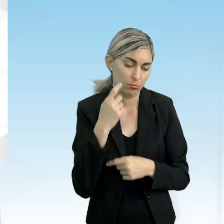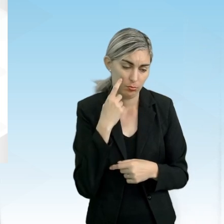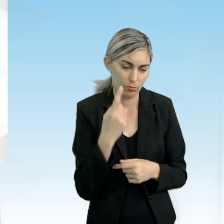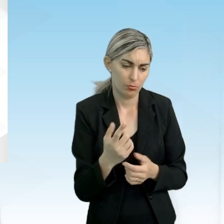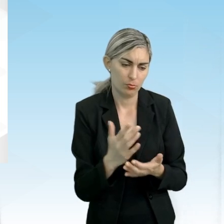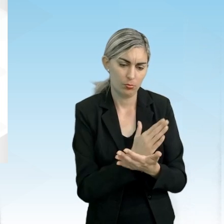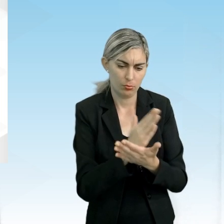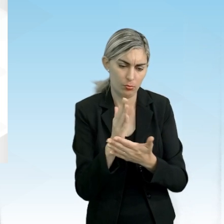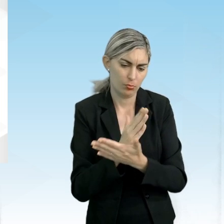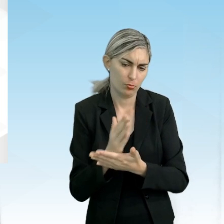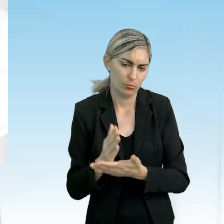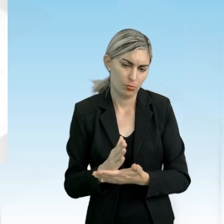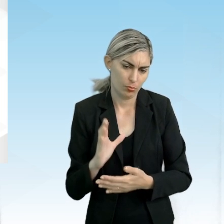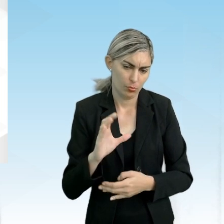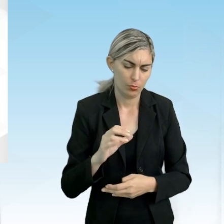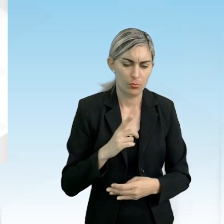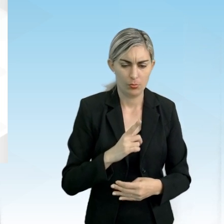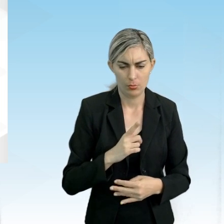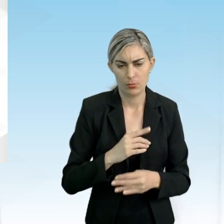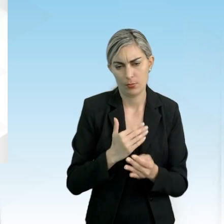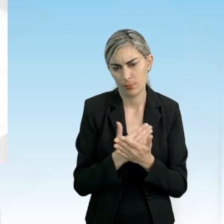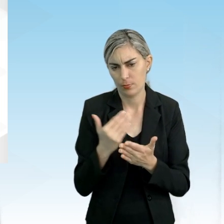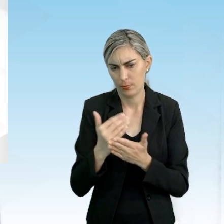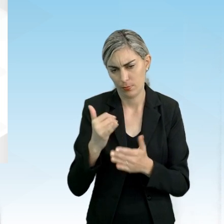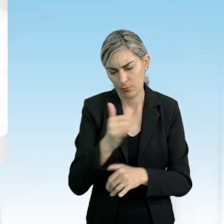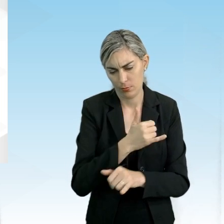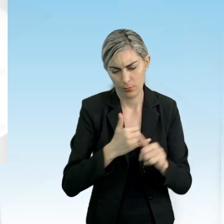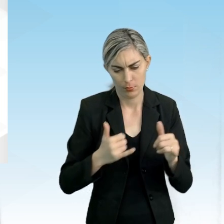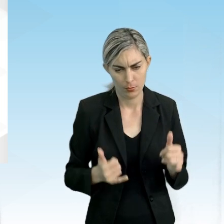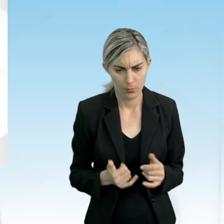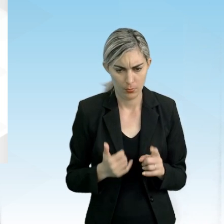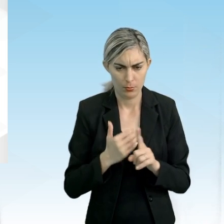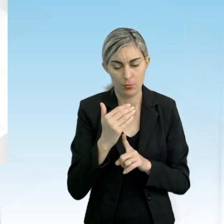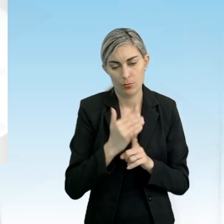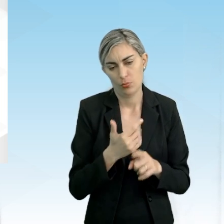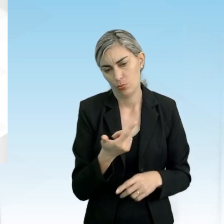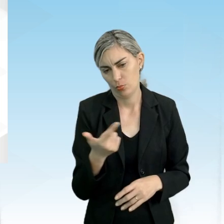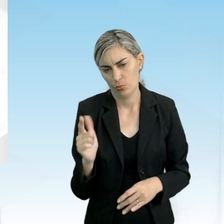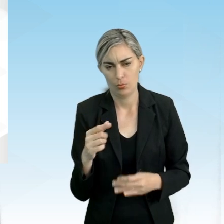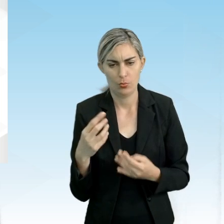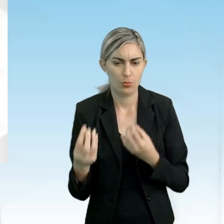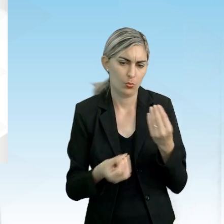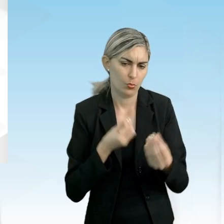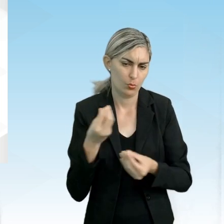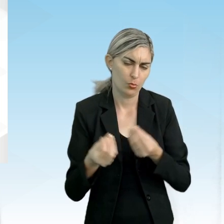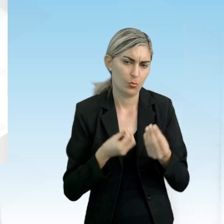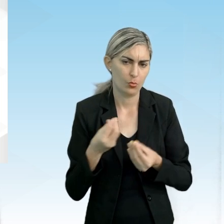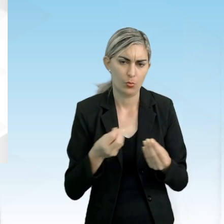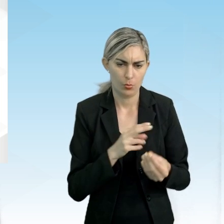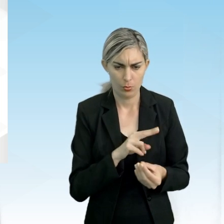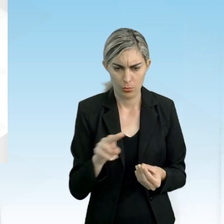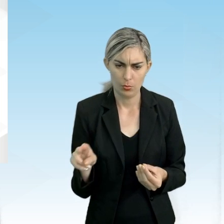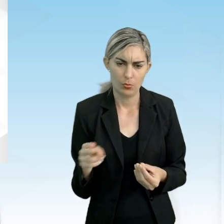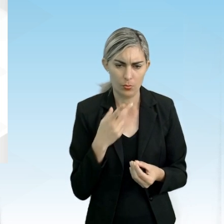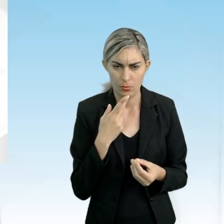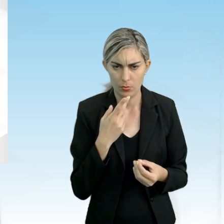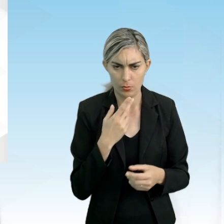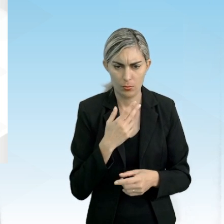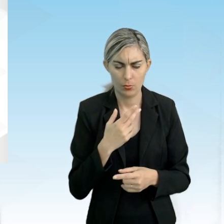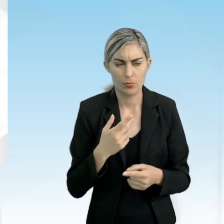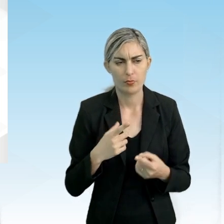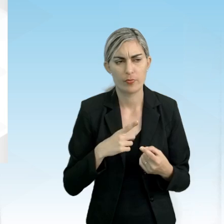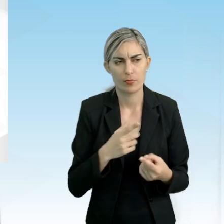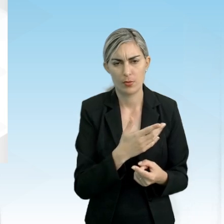que alguns eles conduzem mais energia térmica que outros Como o próprio nome indica um isolante